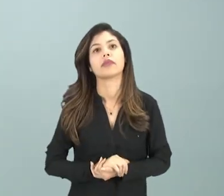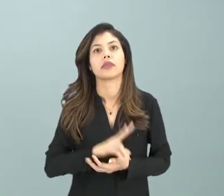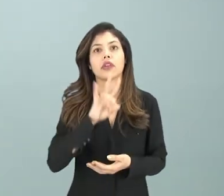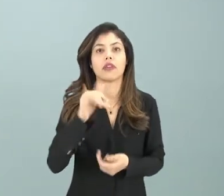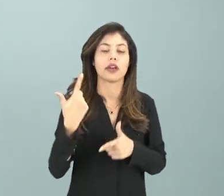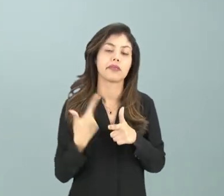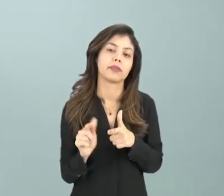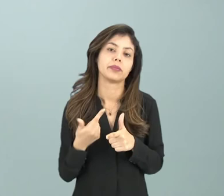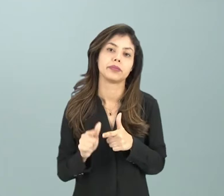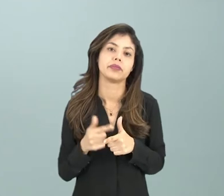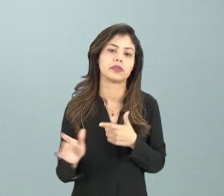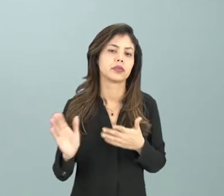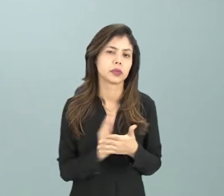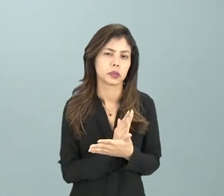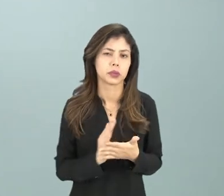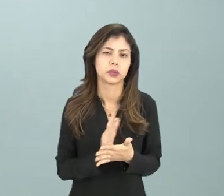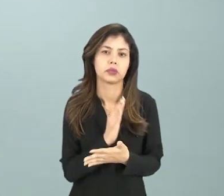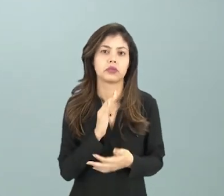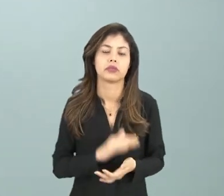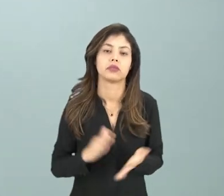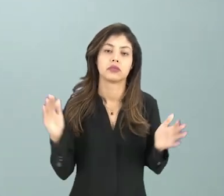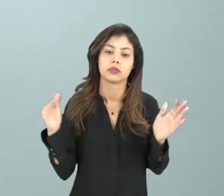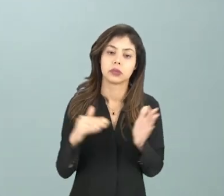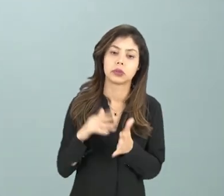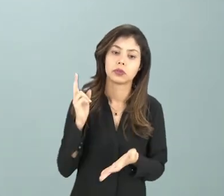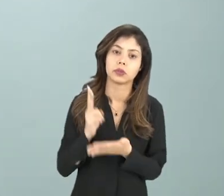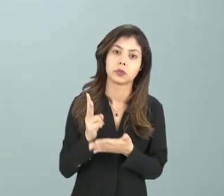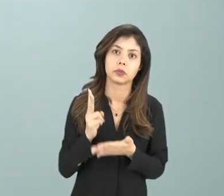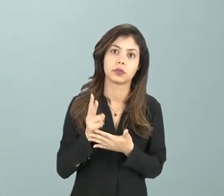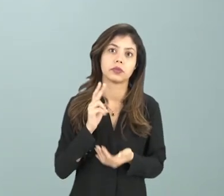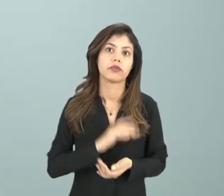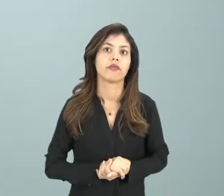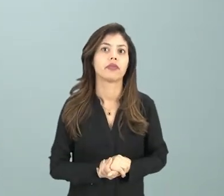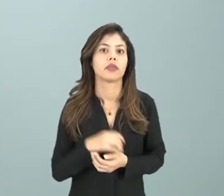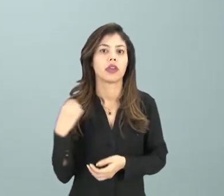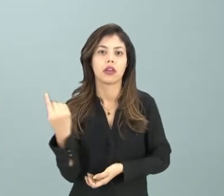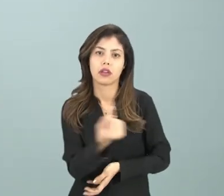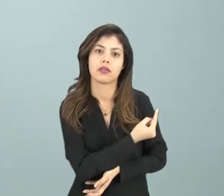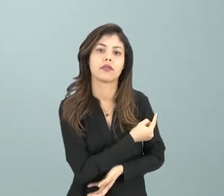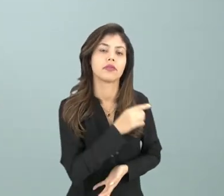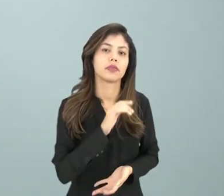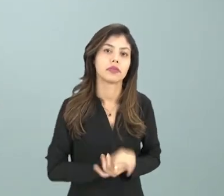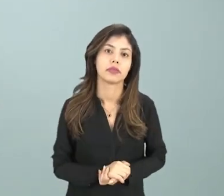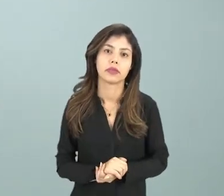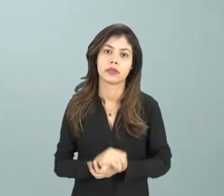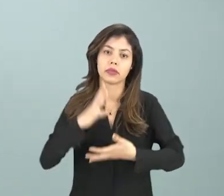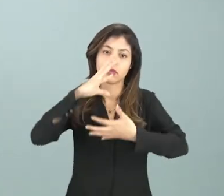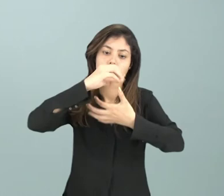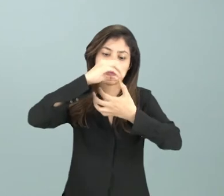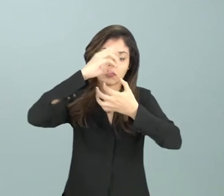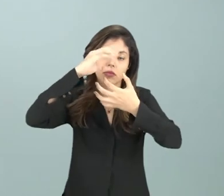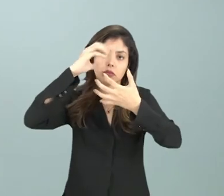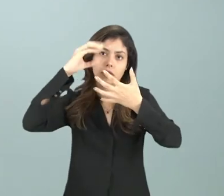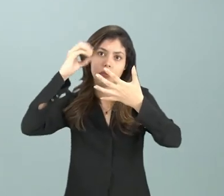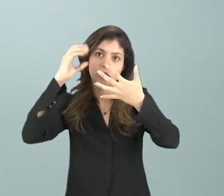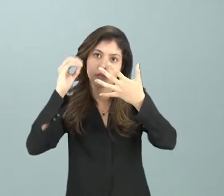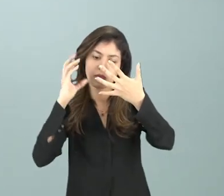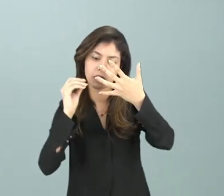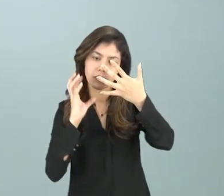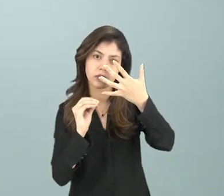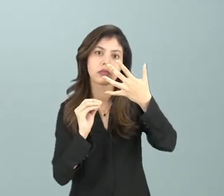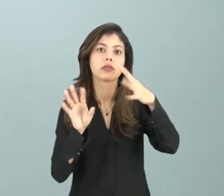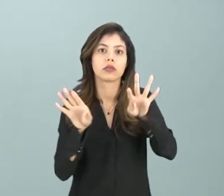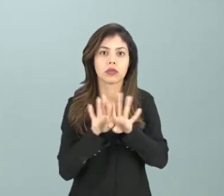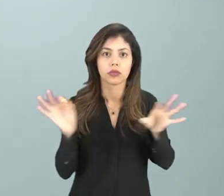vamos causar alguns problemas até mesmo em nós na cadeia alimentar Porque alguns animais